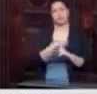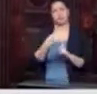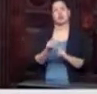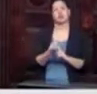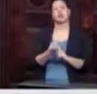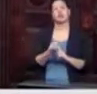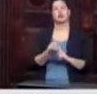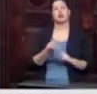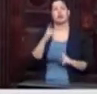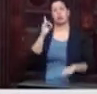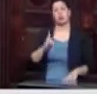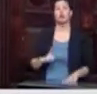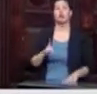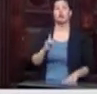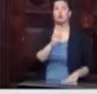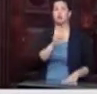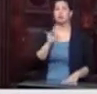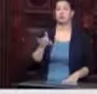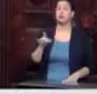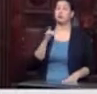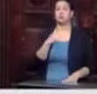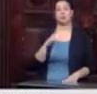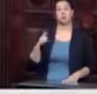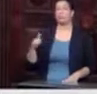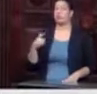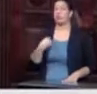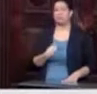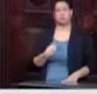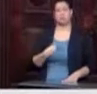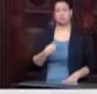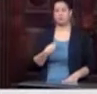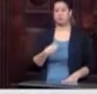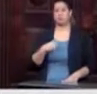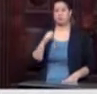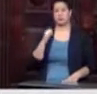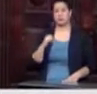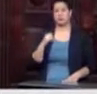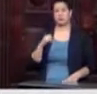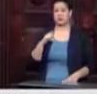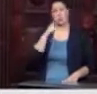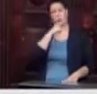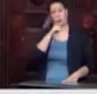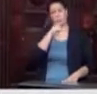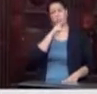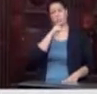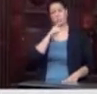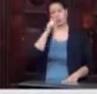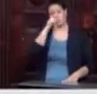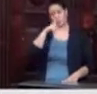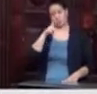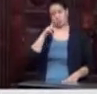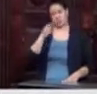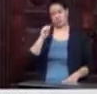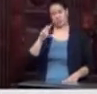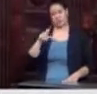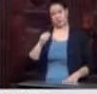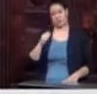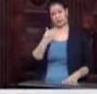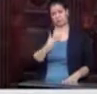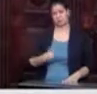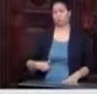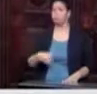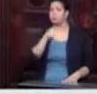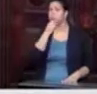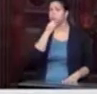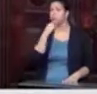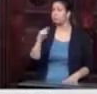brasileiros que não teriam condições dignas de sobrevivência se não fosse a Previdência Pública. Por exemplo, os trabalhadores do